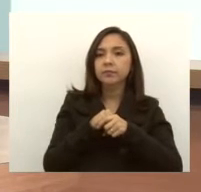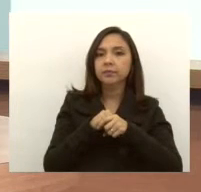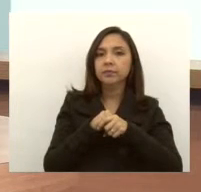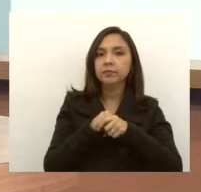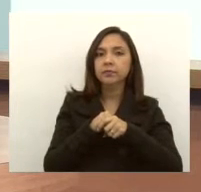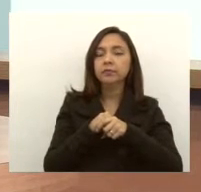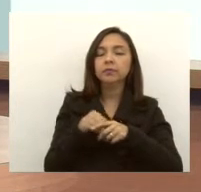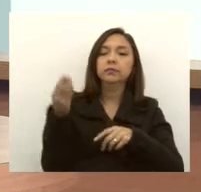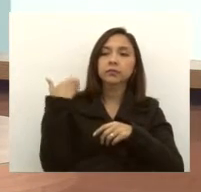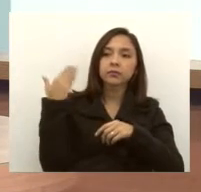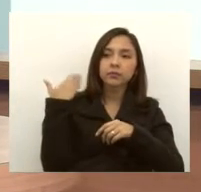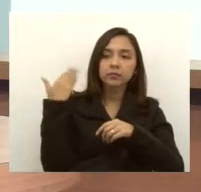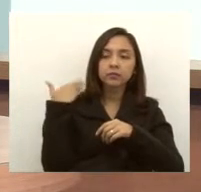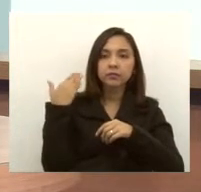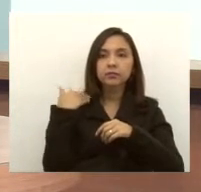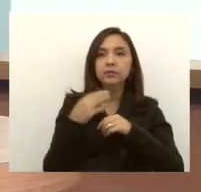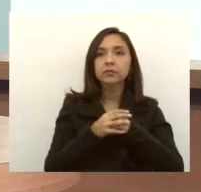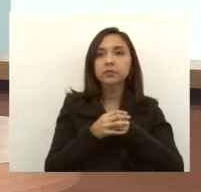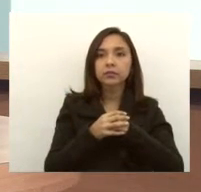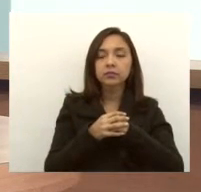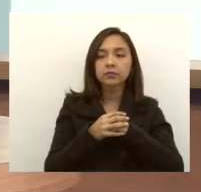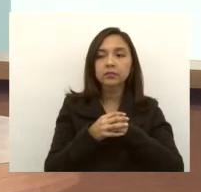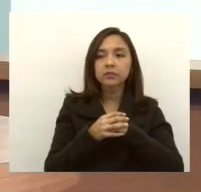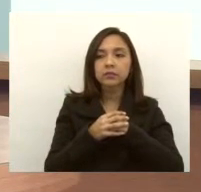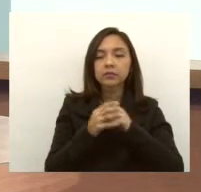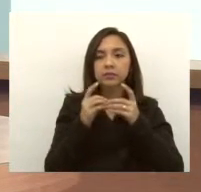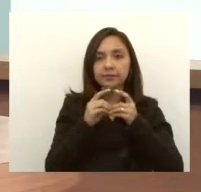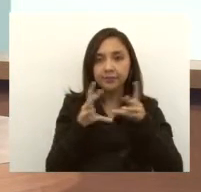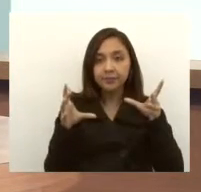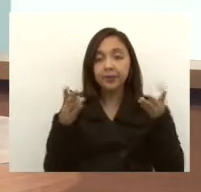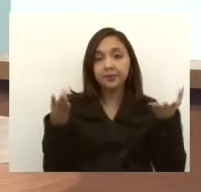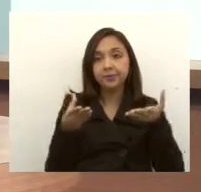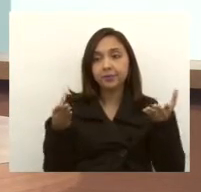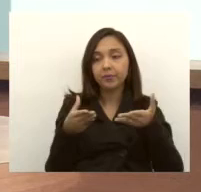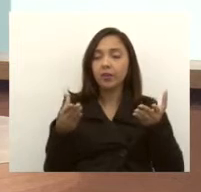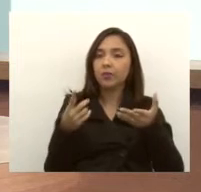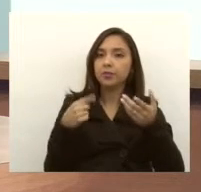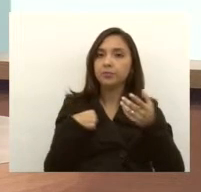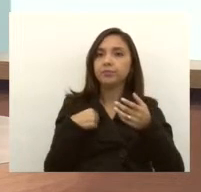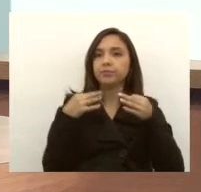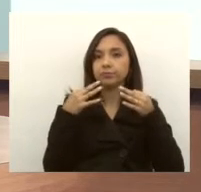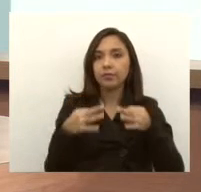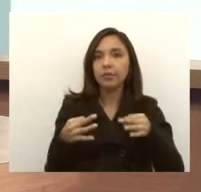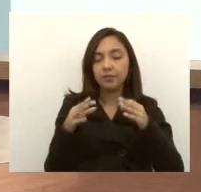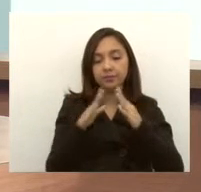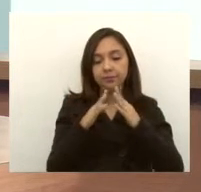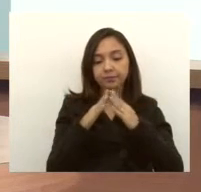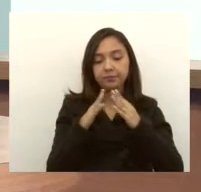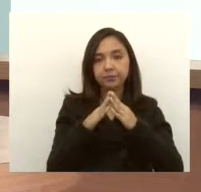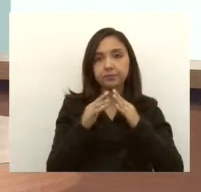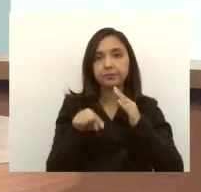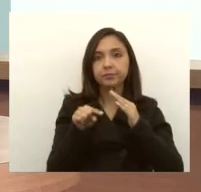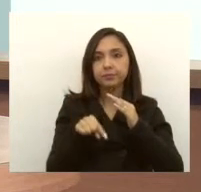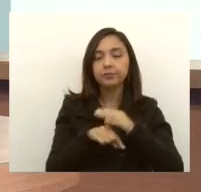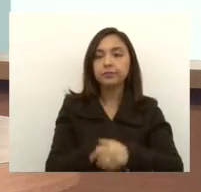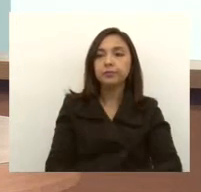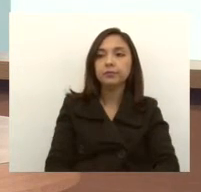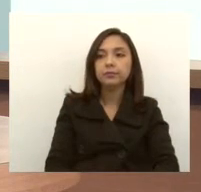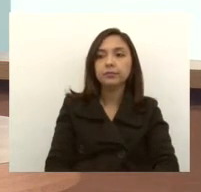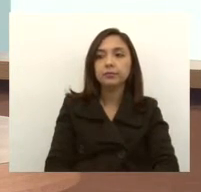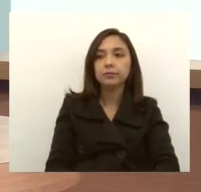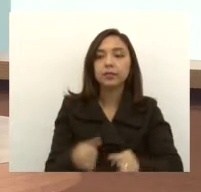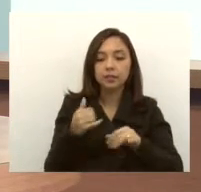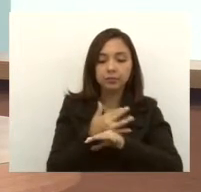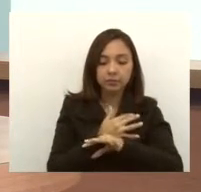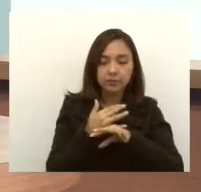na ocasião Democratas. E posso garantir a esta casa que a